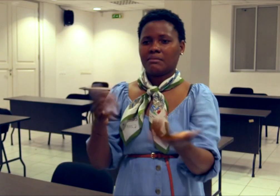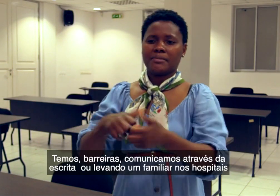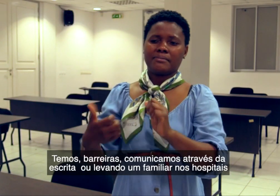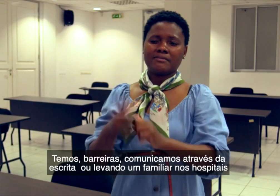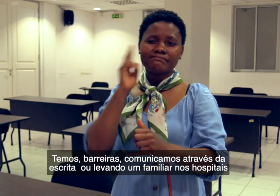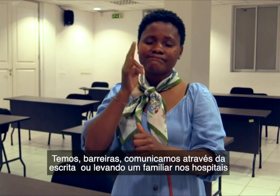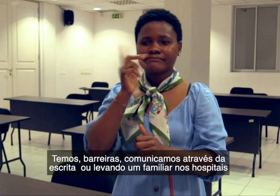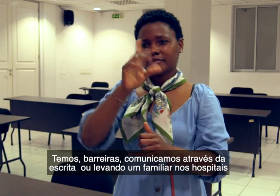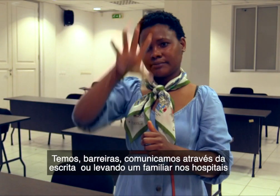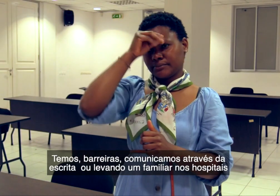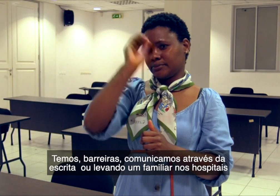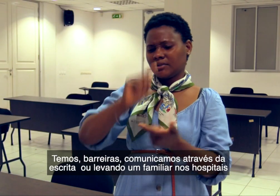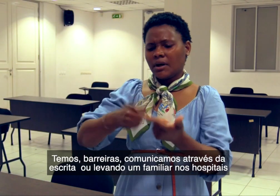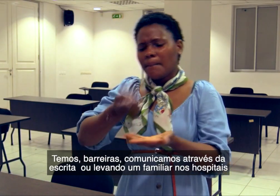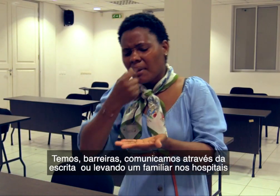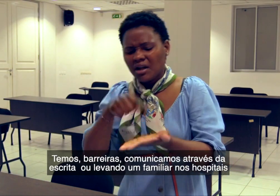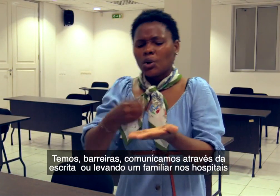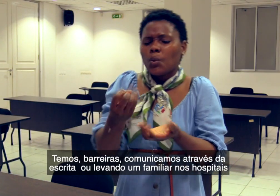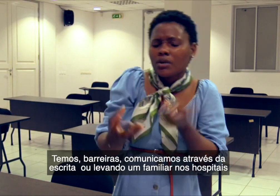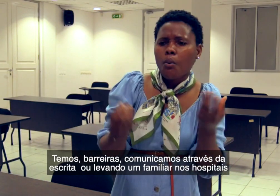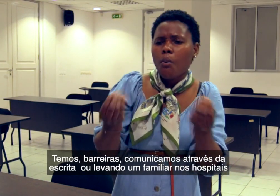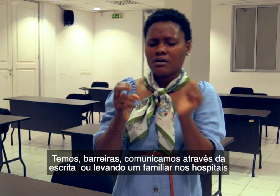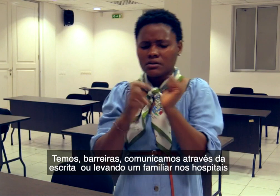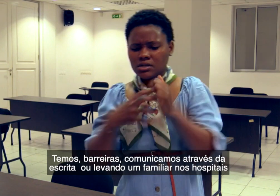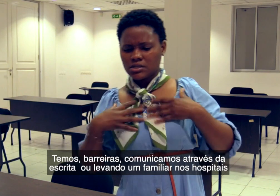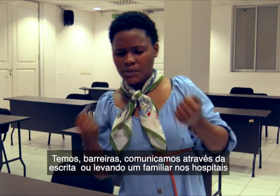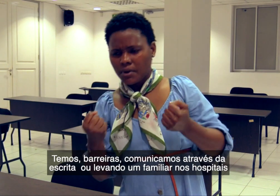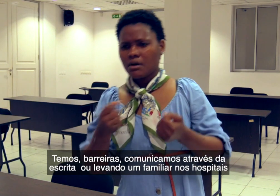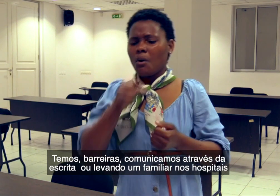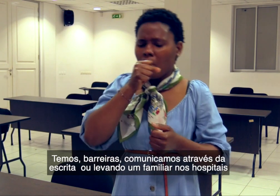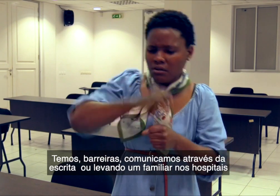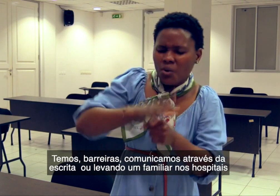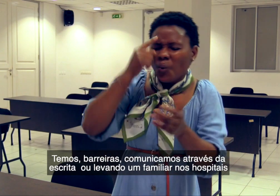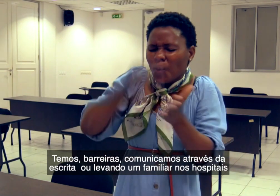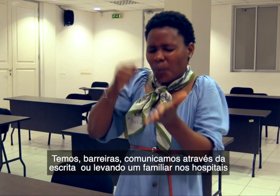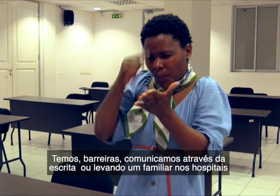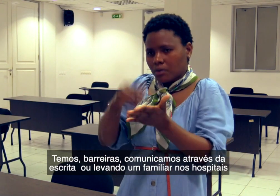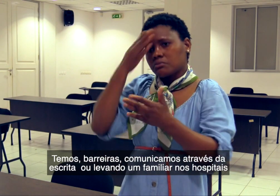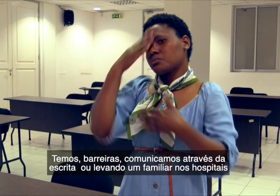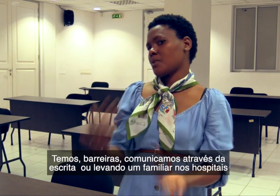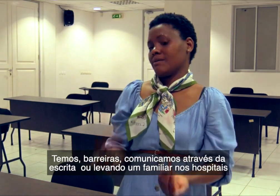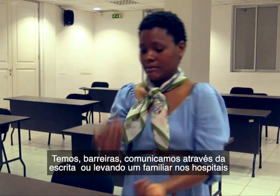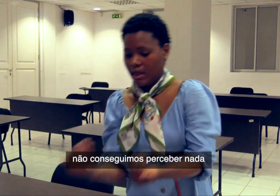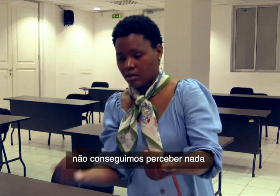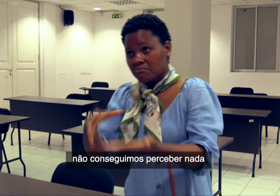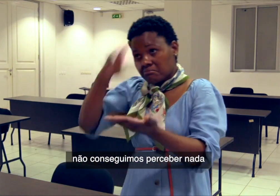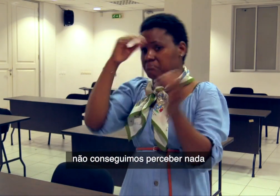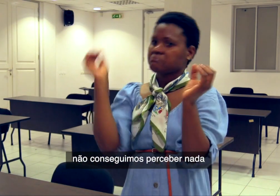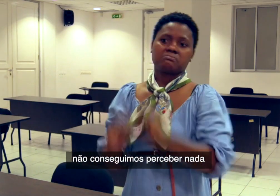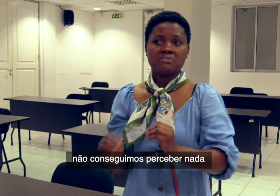Temos barreiras, comunicamos através da escrita ou levando um familiar ao hospital.